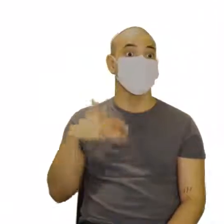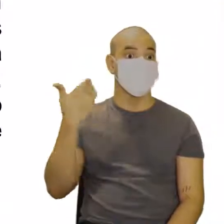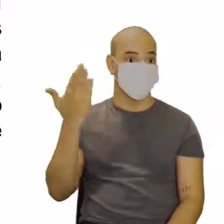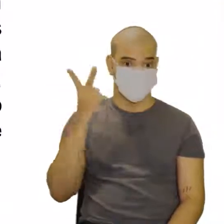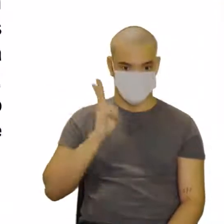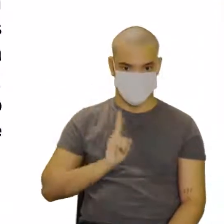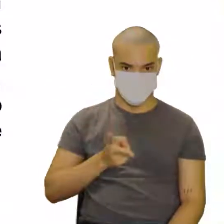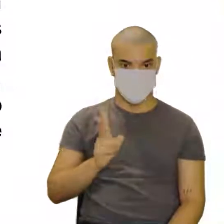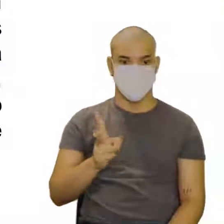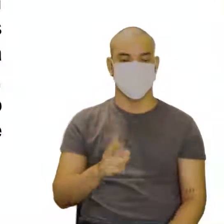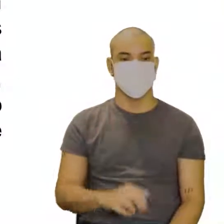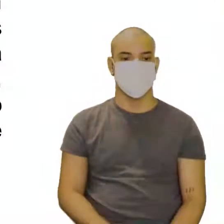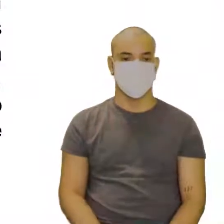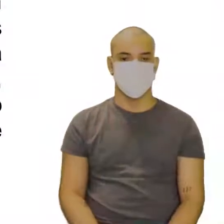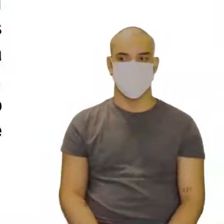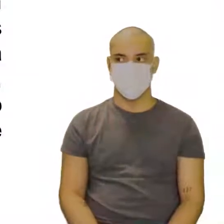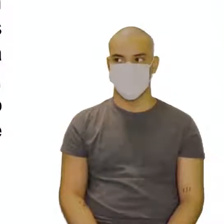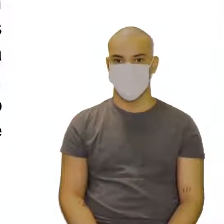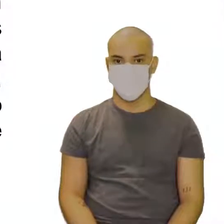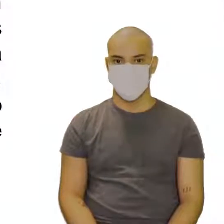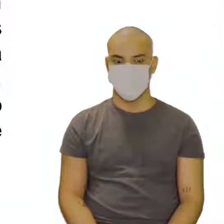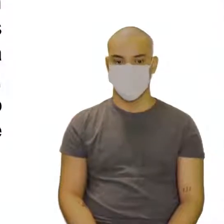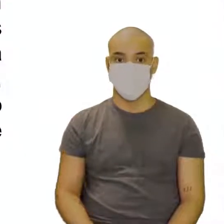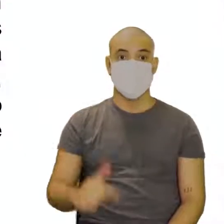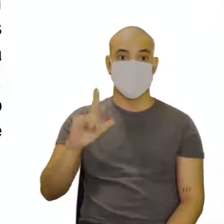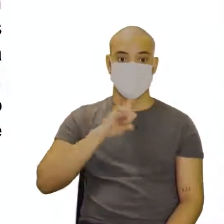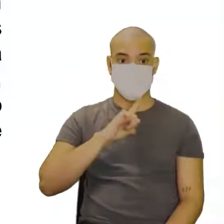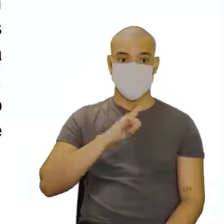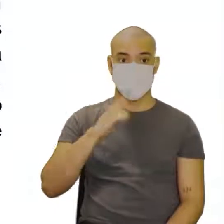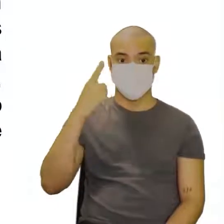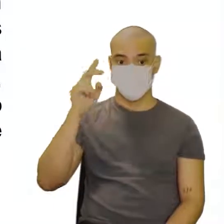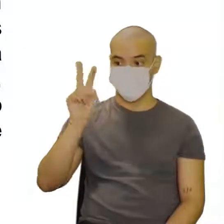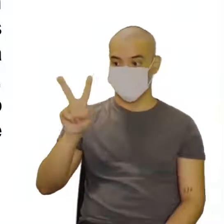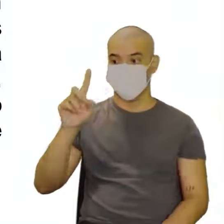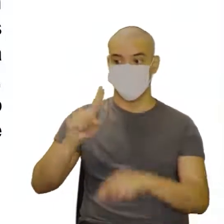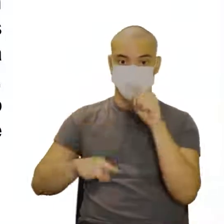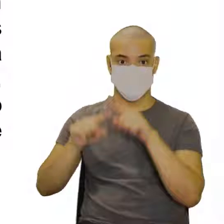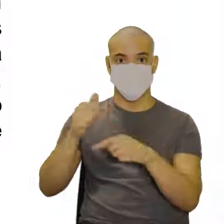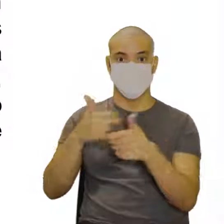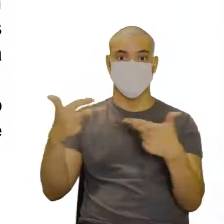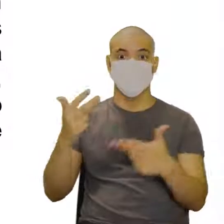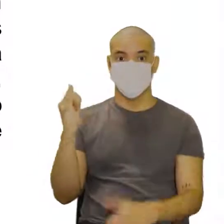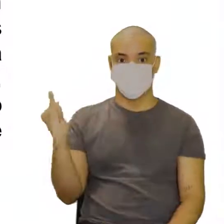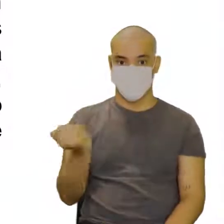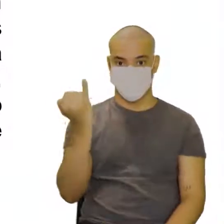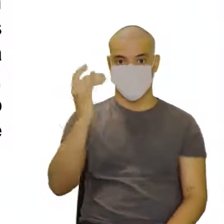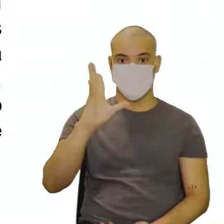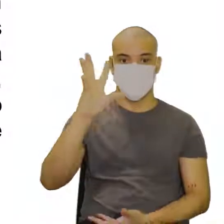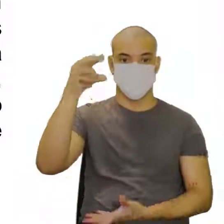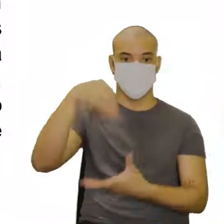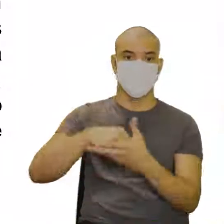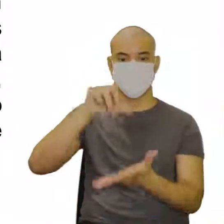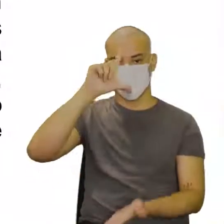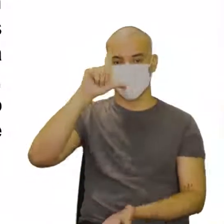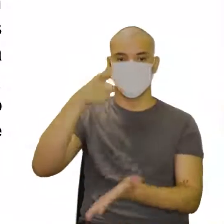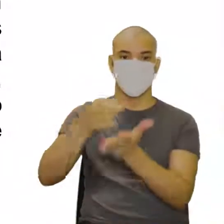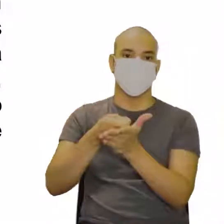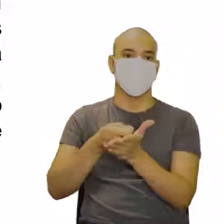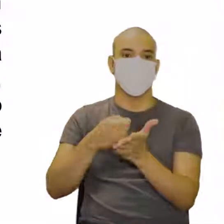vamos continuar. Olha só. Há dois elementos importantes a considerar na determinação